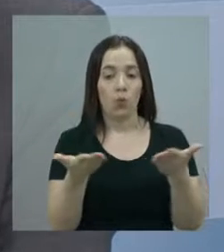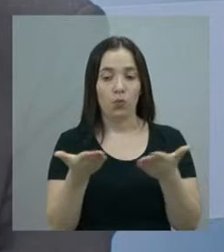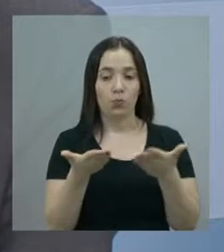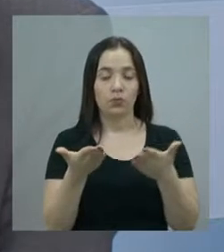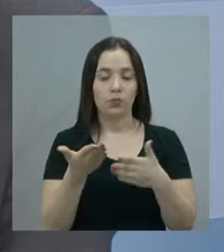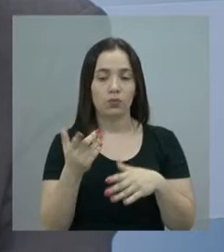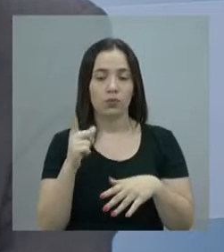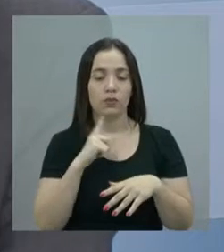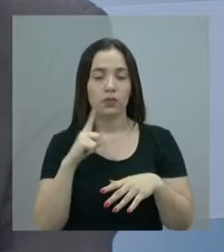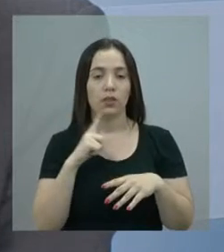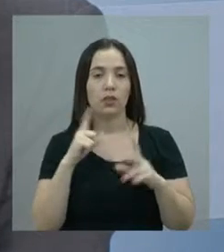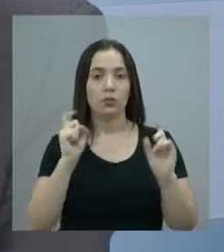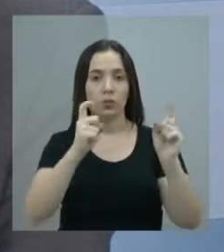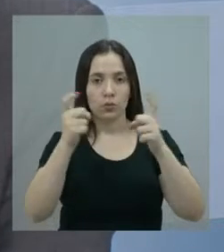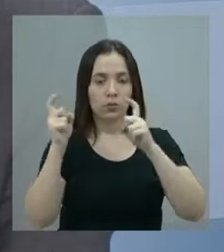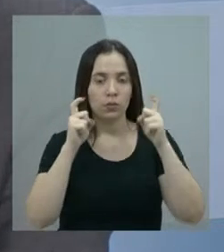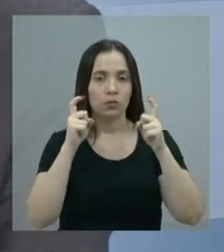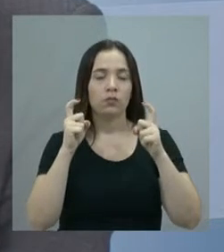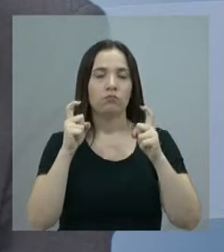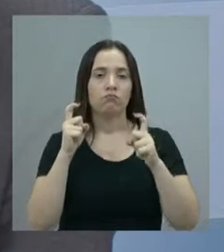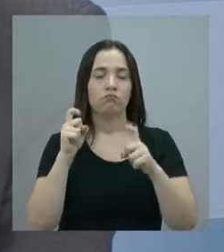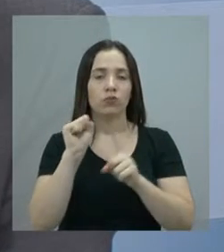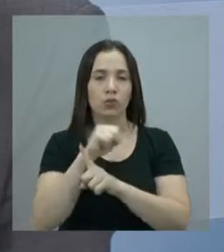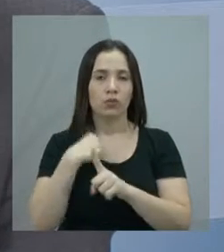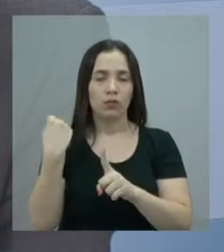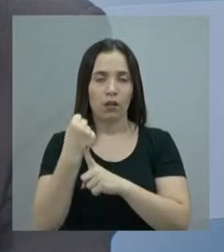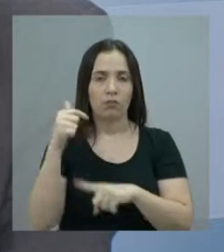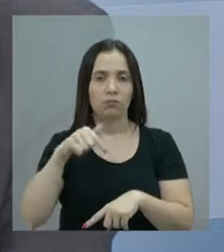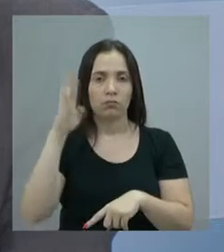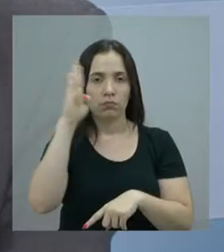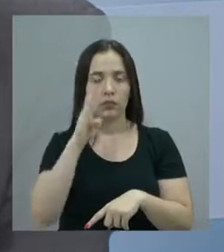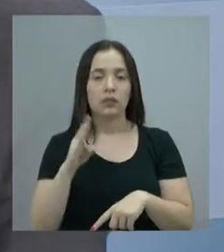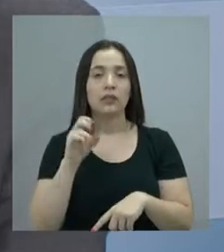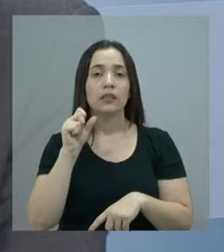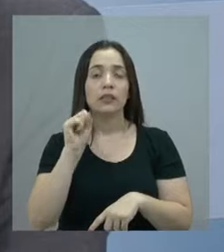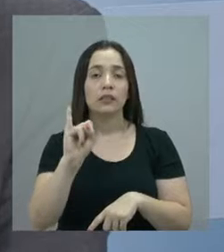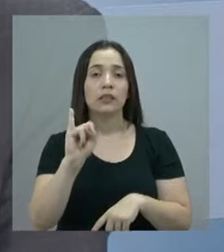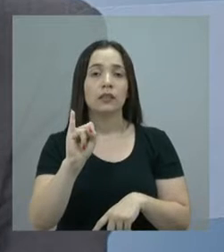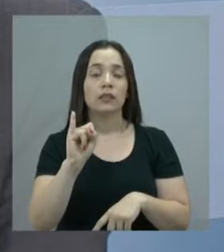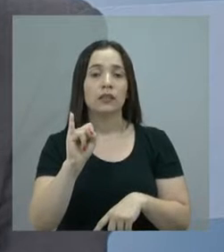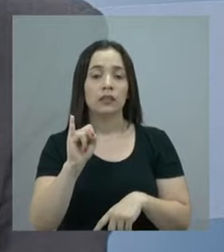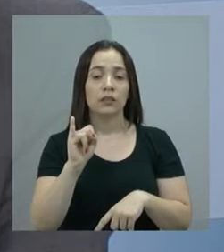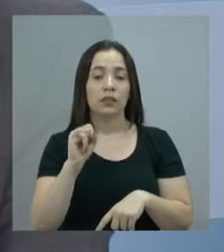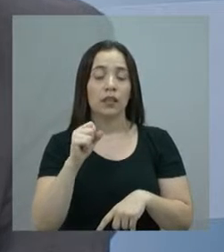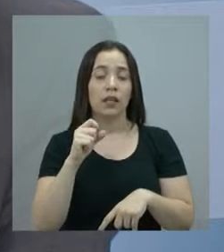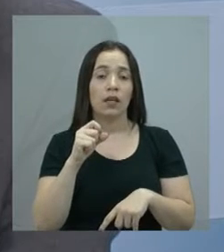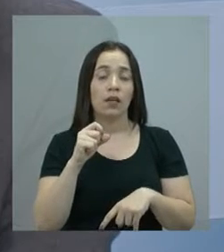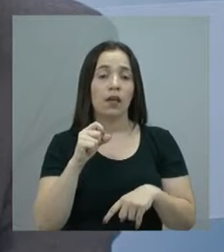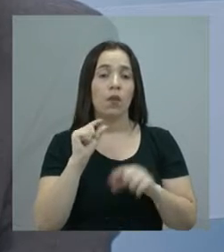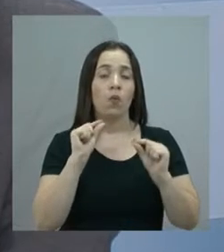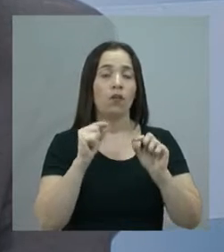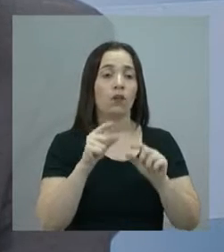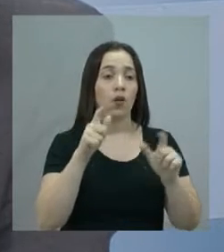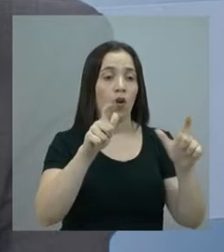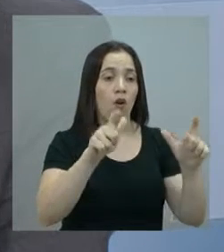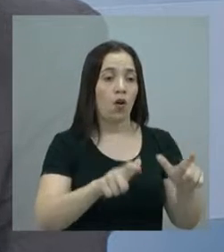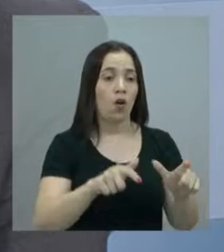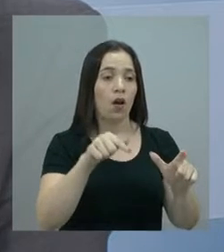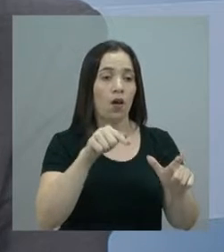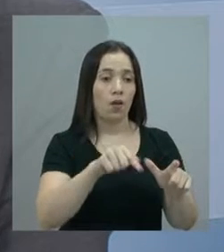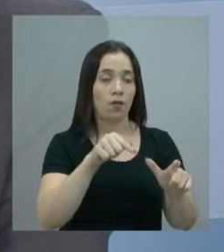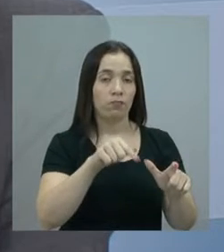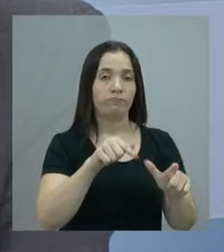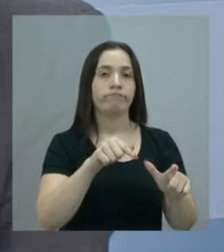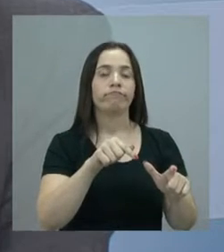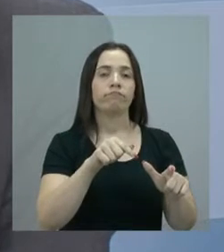tem uma ampla discussão da sociedade brasileira, né? Se tem mais ou se tem menos Estado. Em determinados locais você tem que ter mais